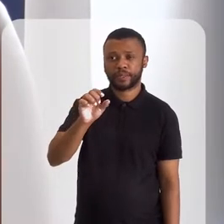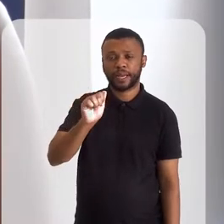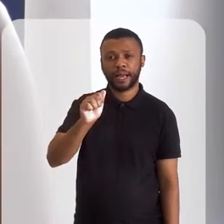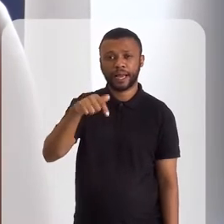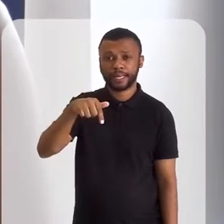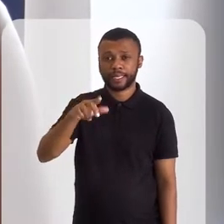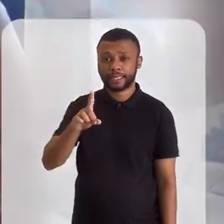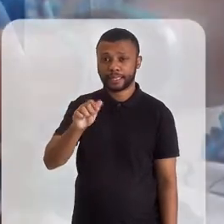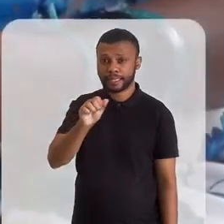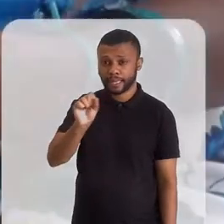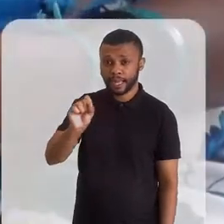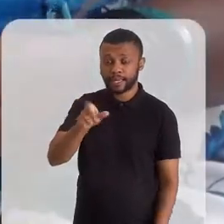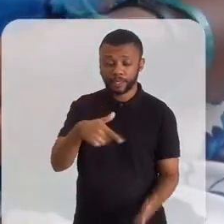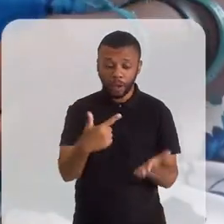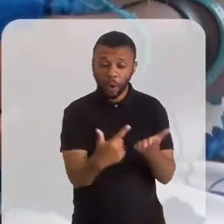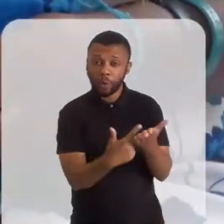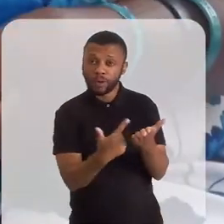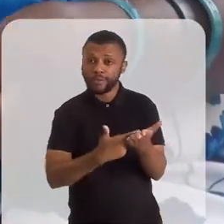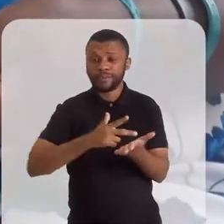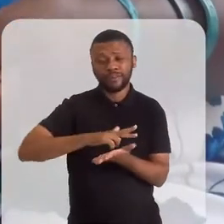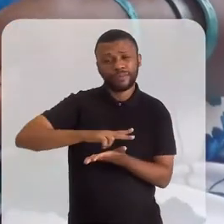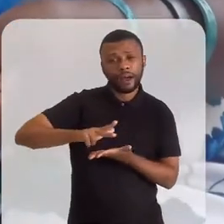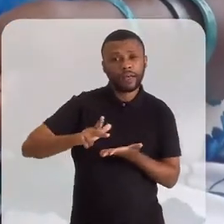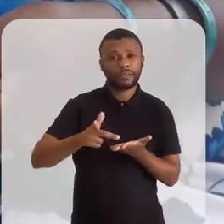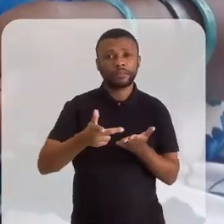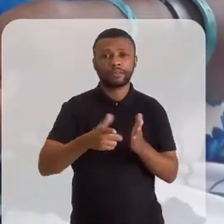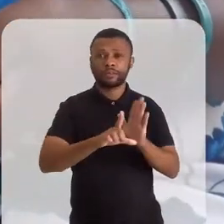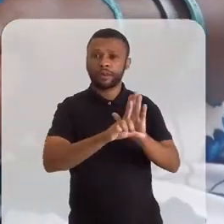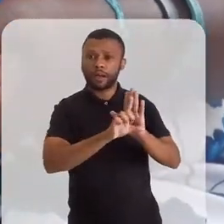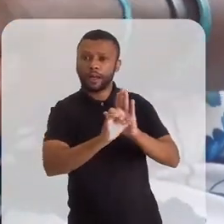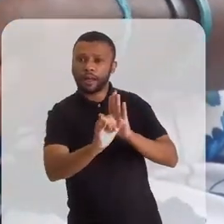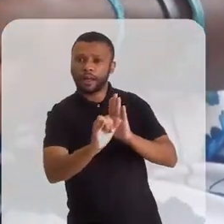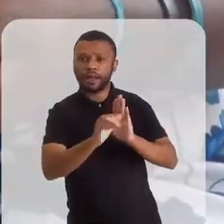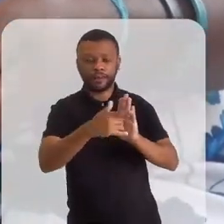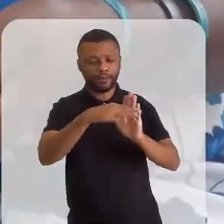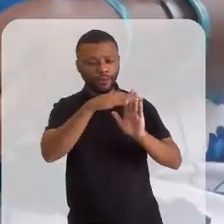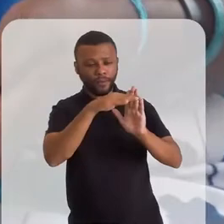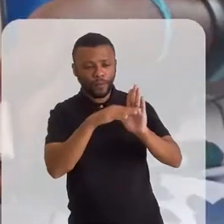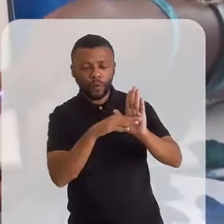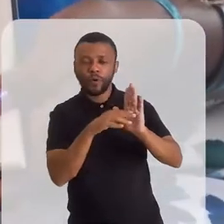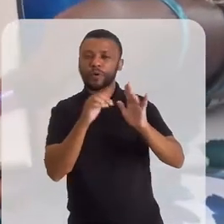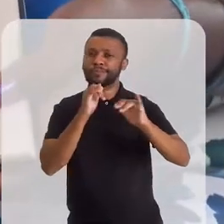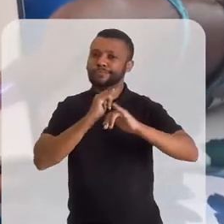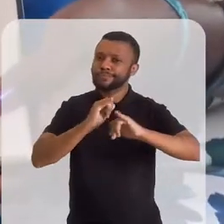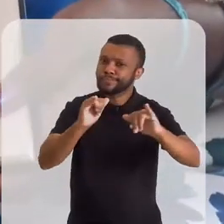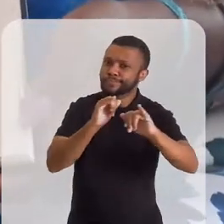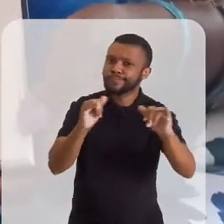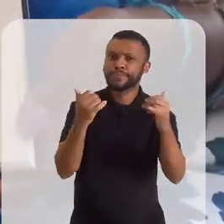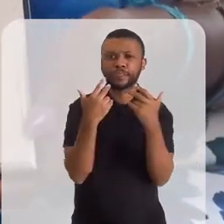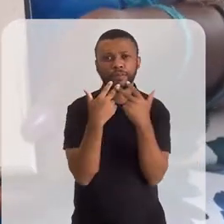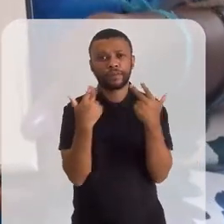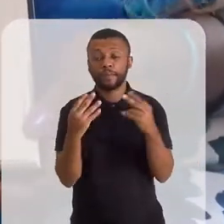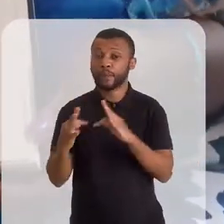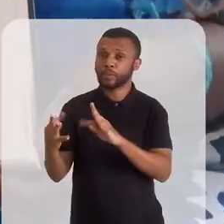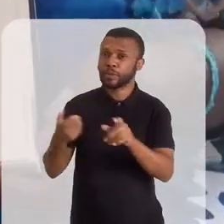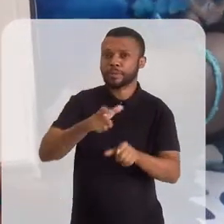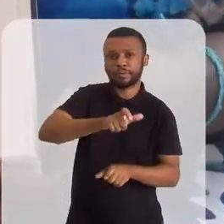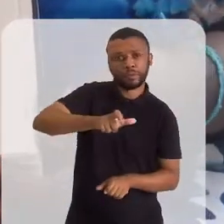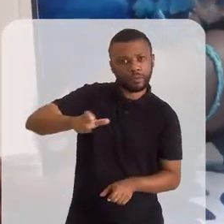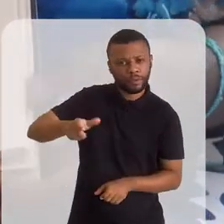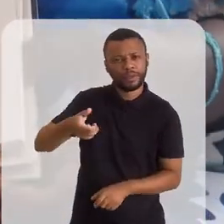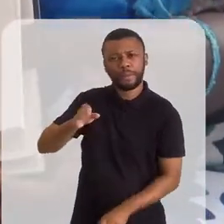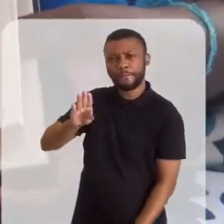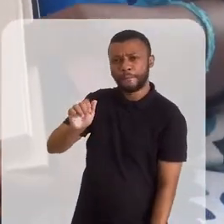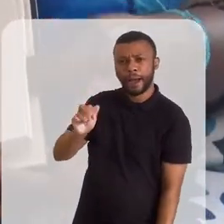E esse é o livro mais sagrado que a gente tem, que é um conjunto de leis, de normas e também de bendizeres para todos